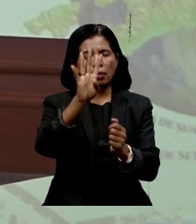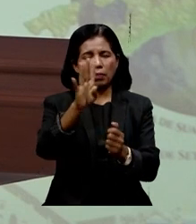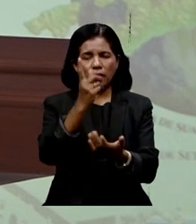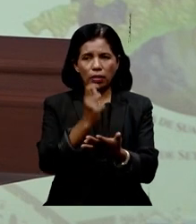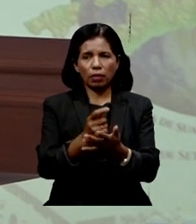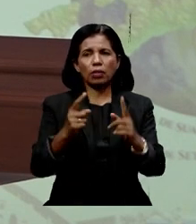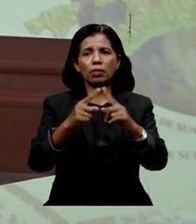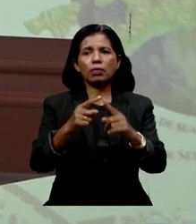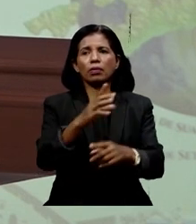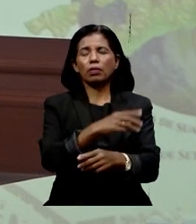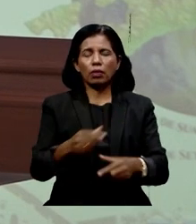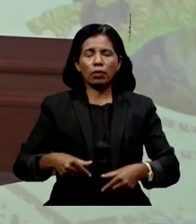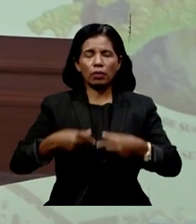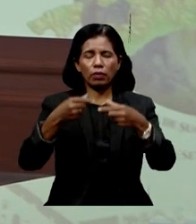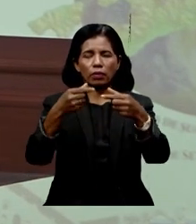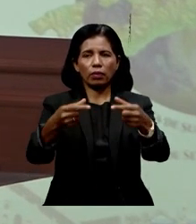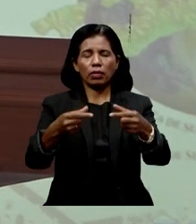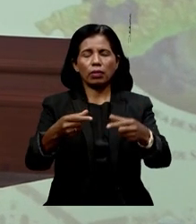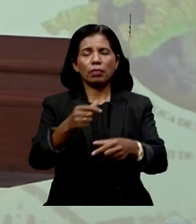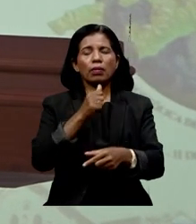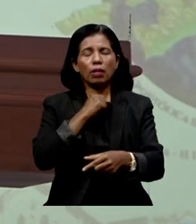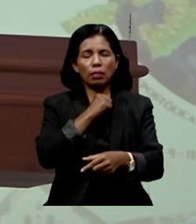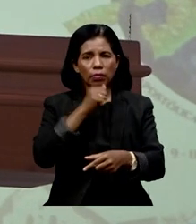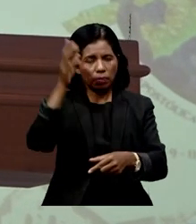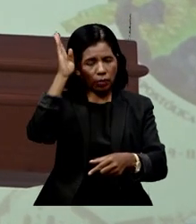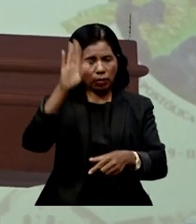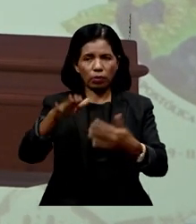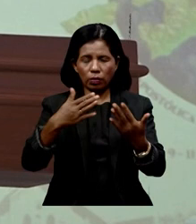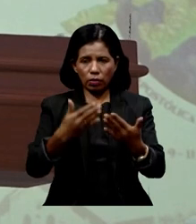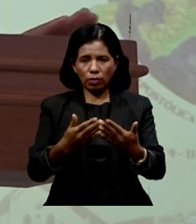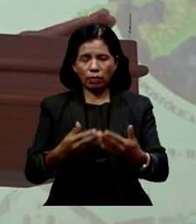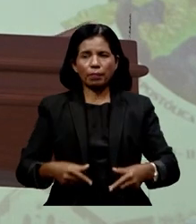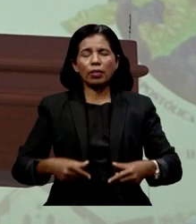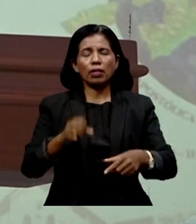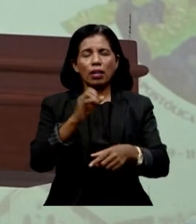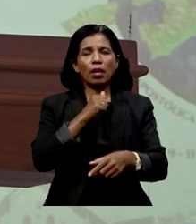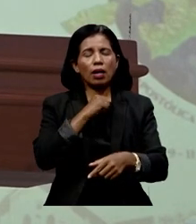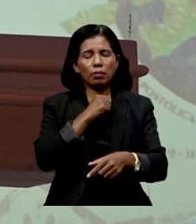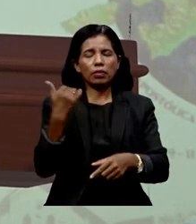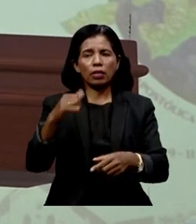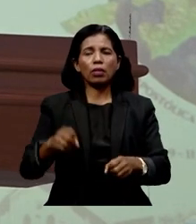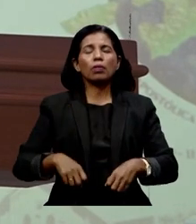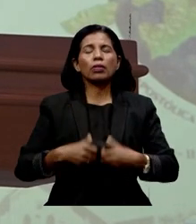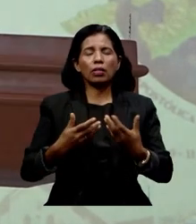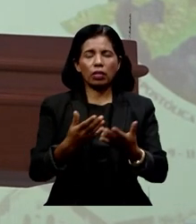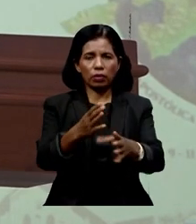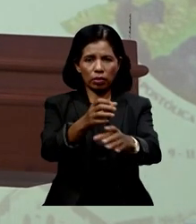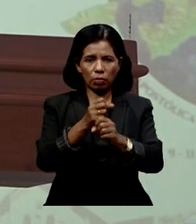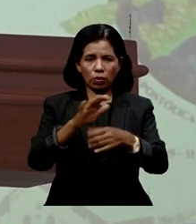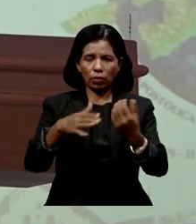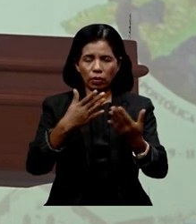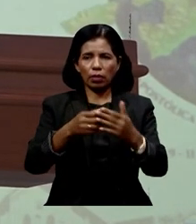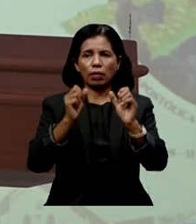Ou túnicas nessa né, entrega para o vigário Gerais Sira, a do vigário Gerais Sira, mas ou sa bele, ou em simutia,